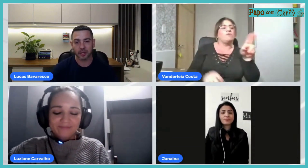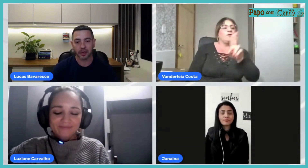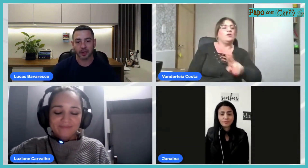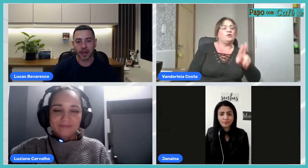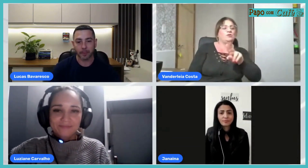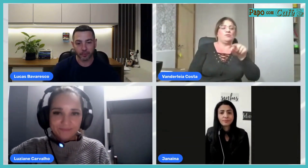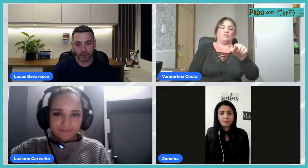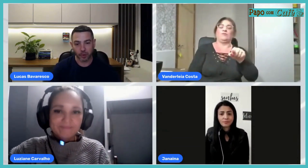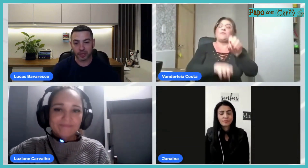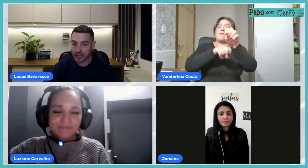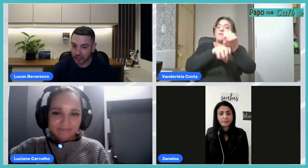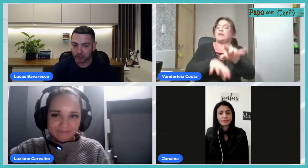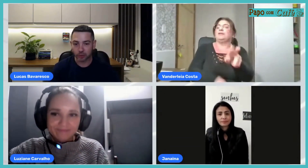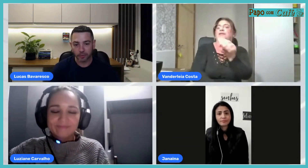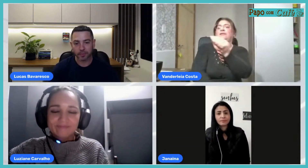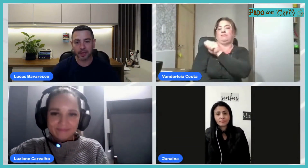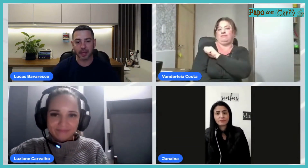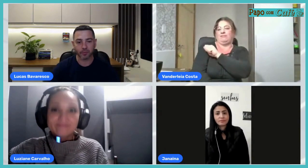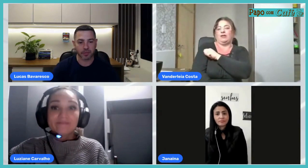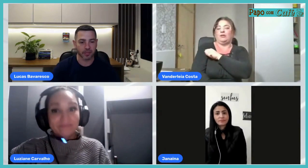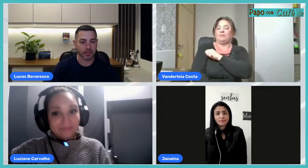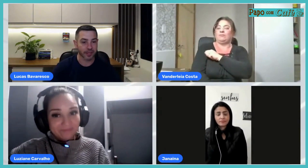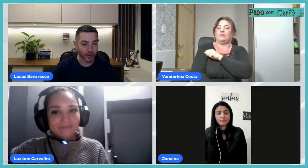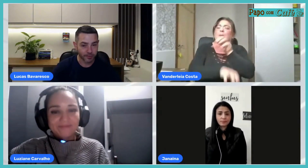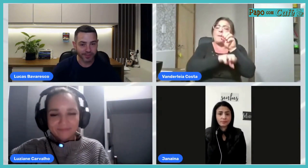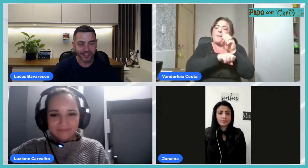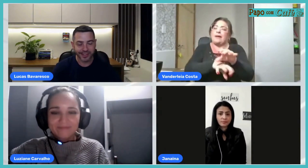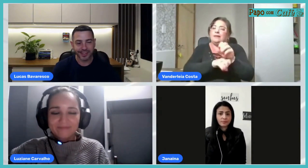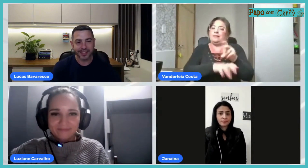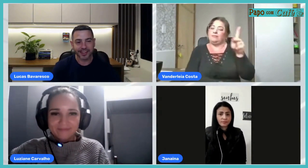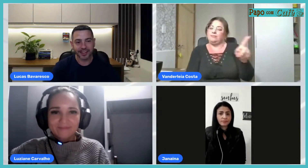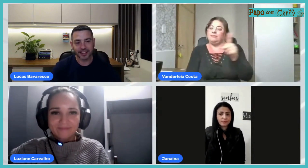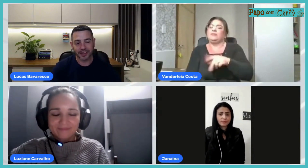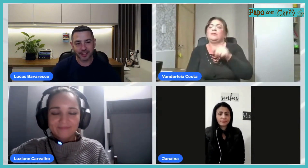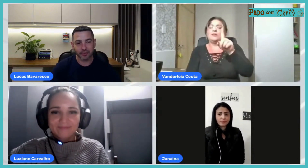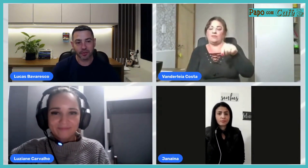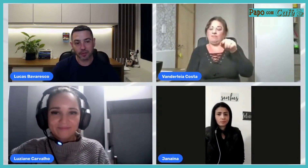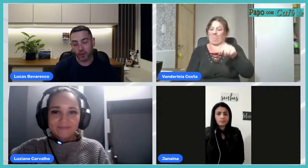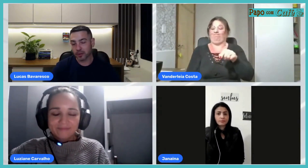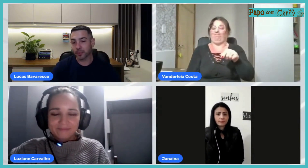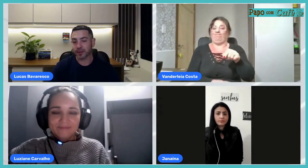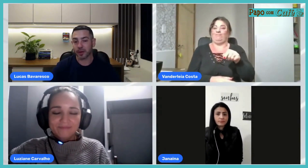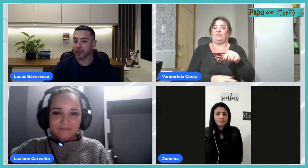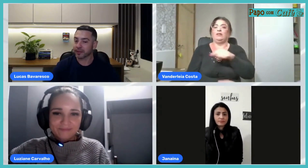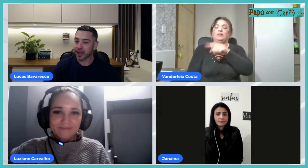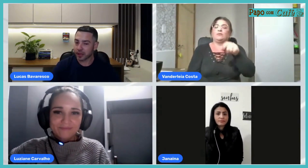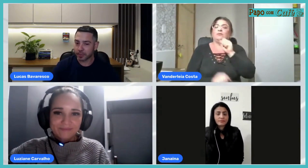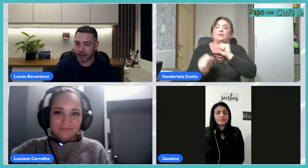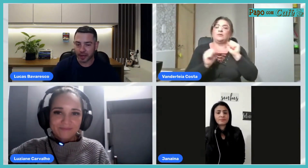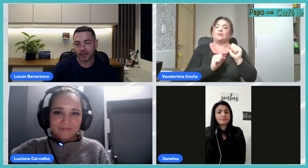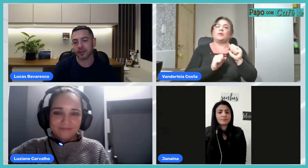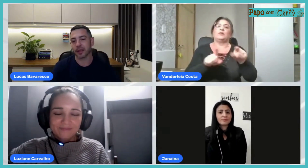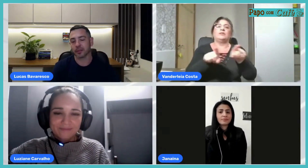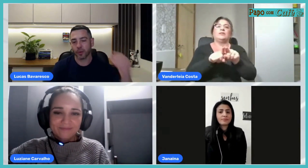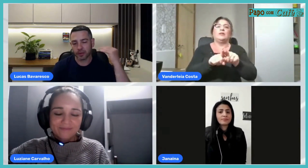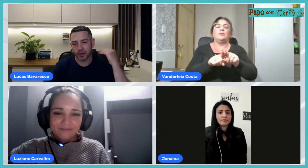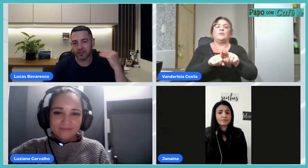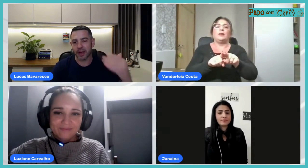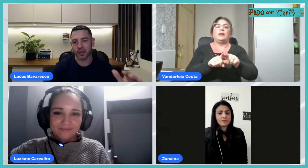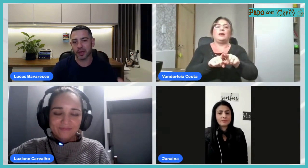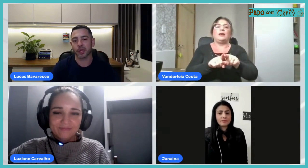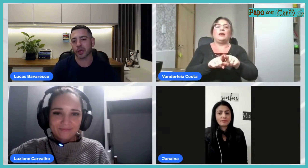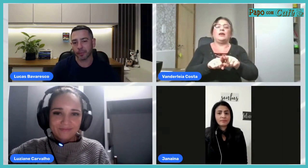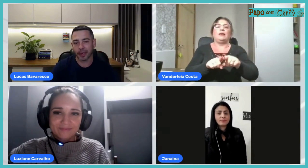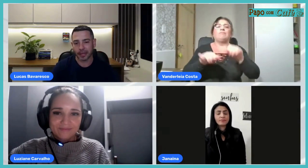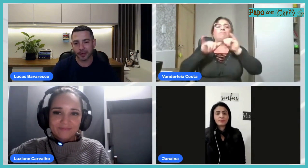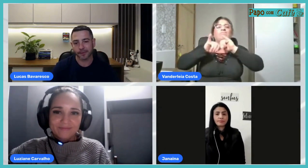alunos, né? Professor tem isso, né? Vocês são, e que vocês possam passar uma mensagem para eles e que eles possam